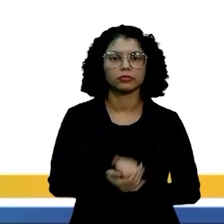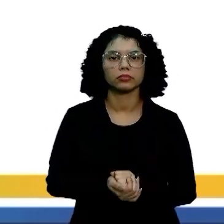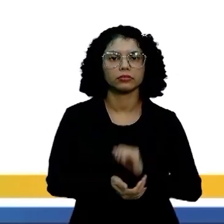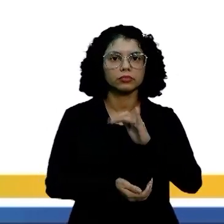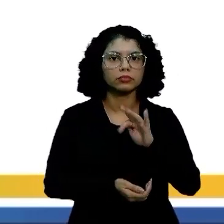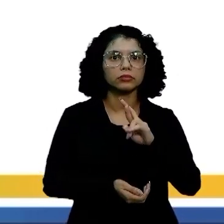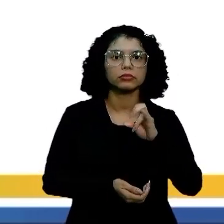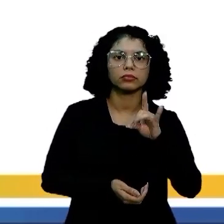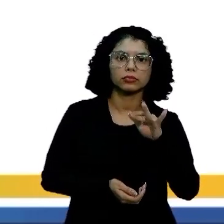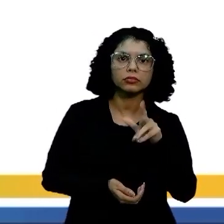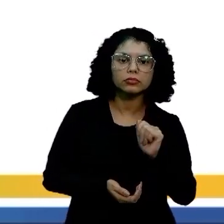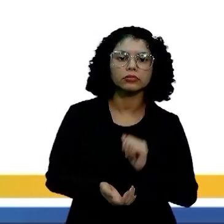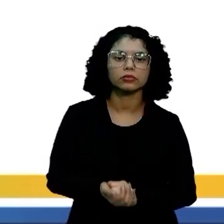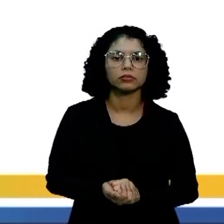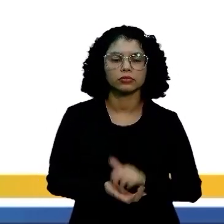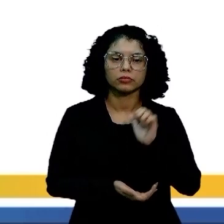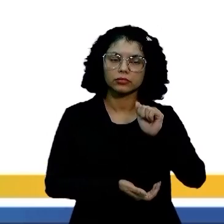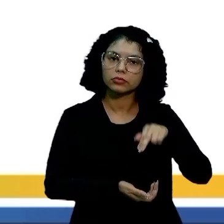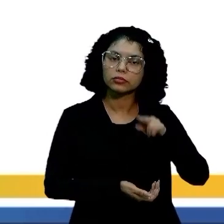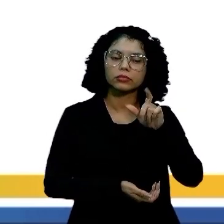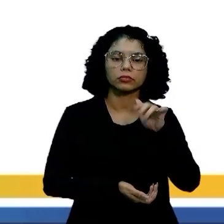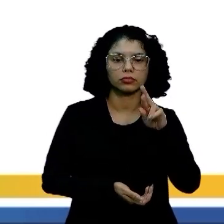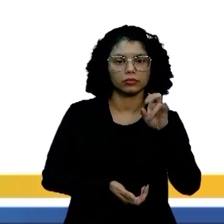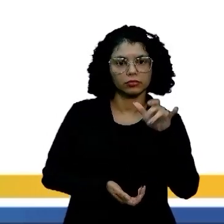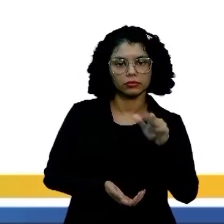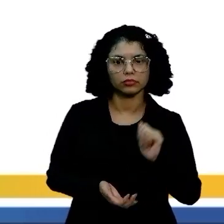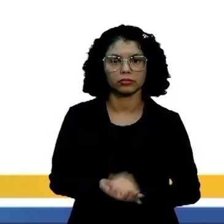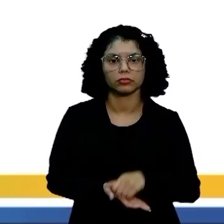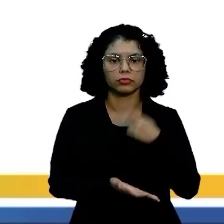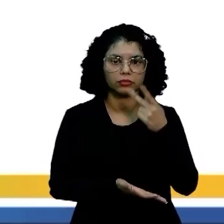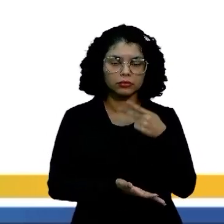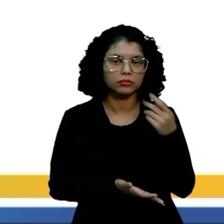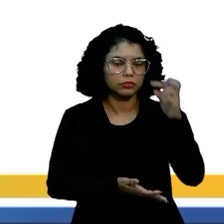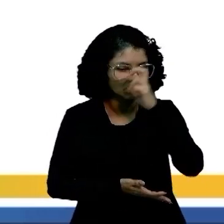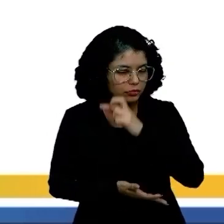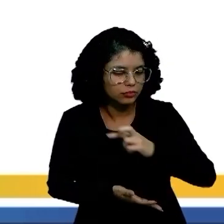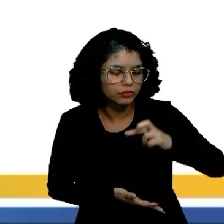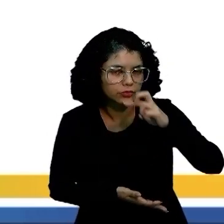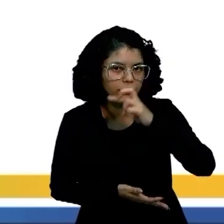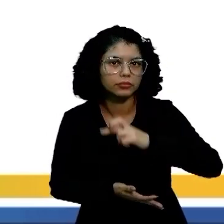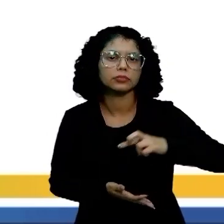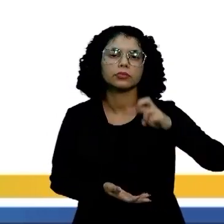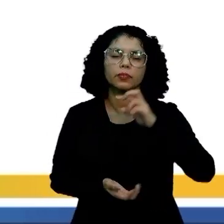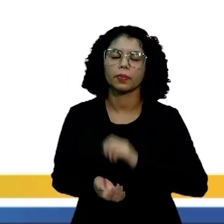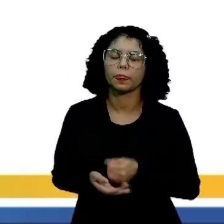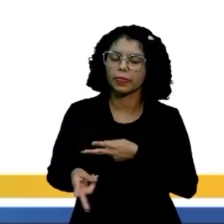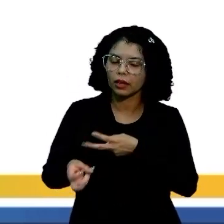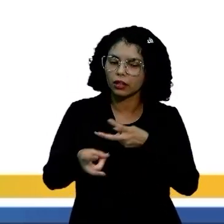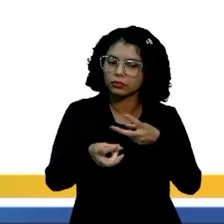intertextualidade, na verdade, eu tenho uma analogia. Olha só, ele analisa aí,